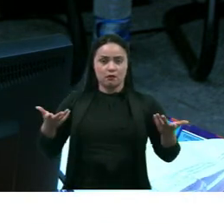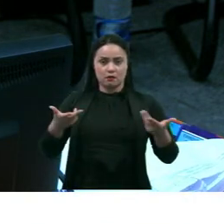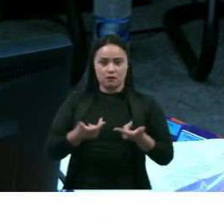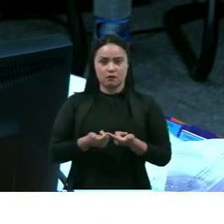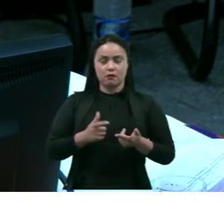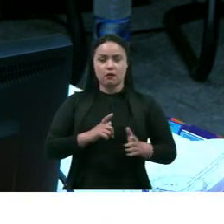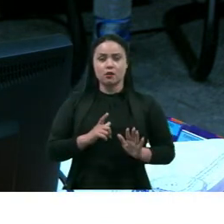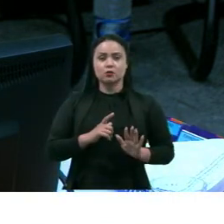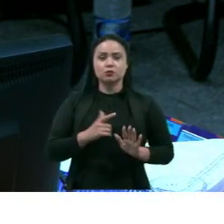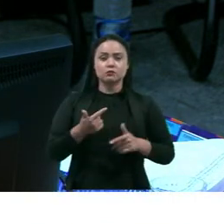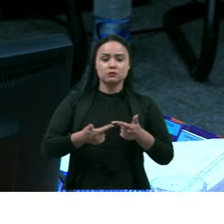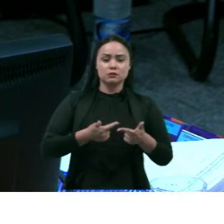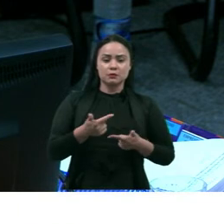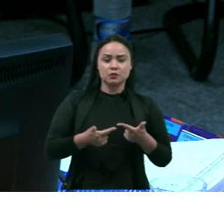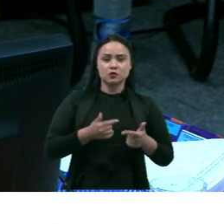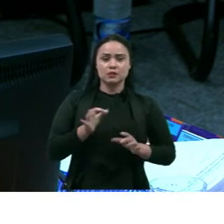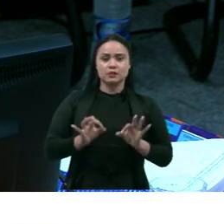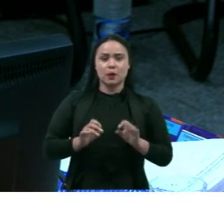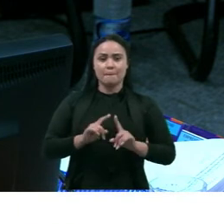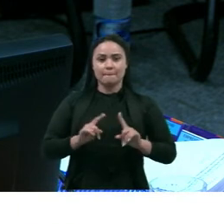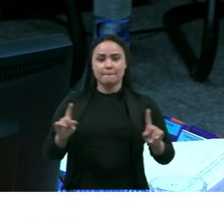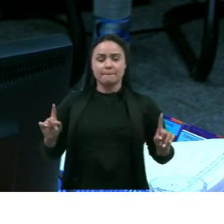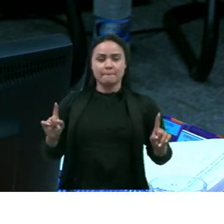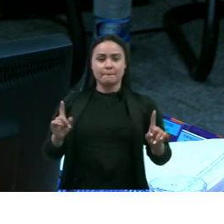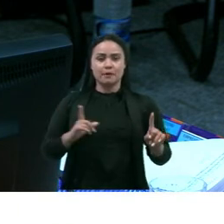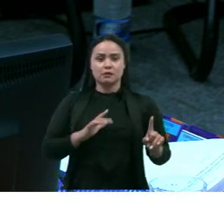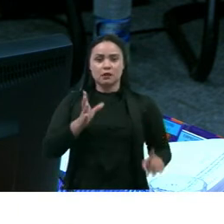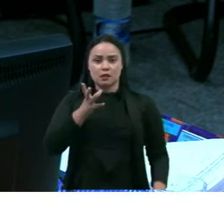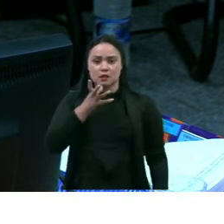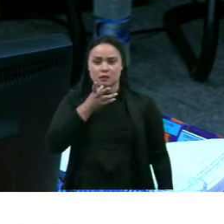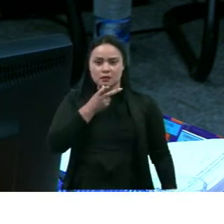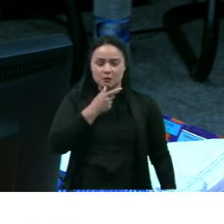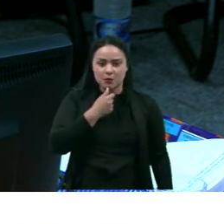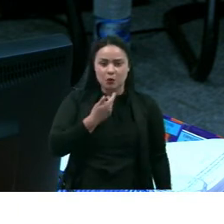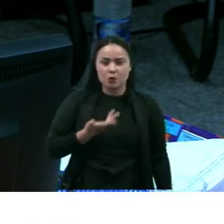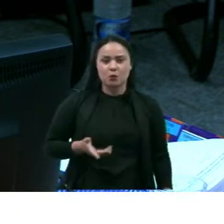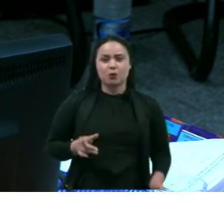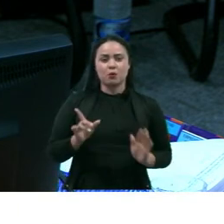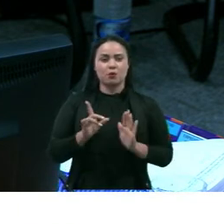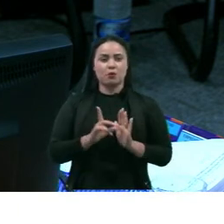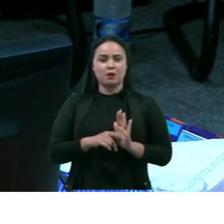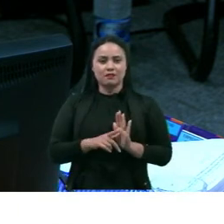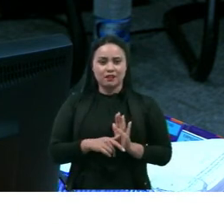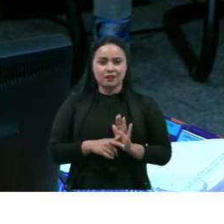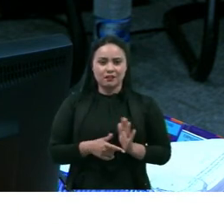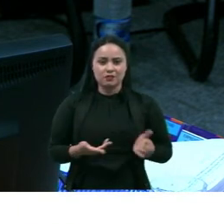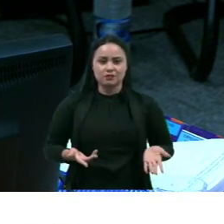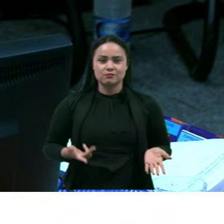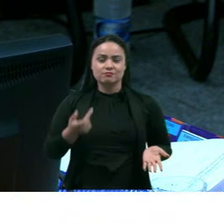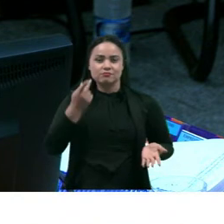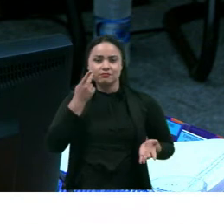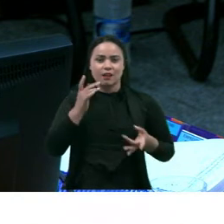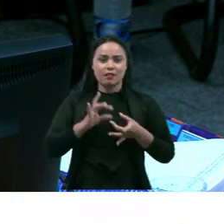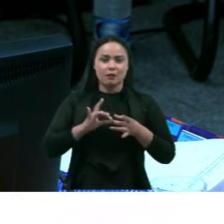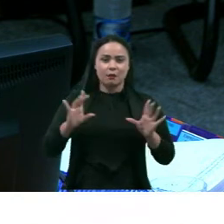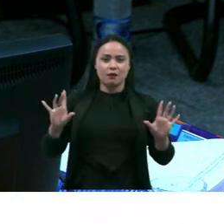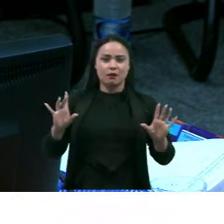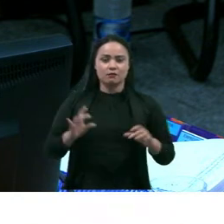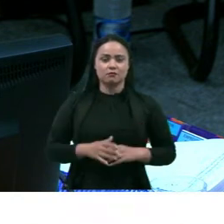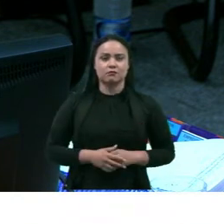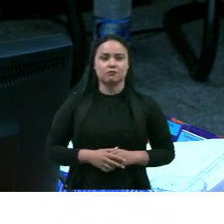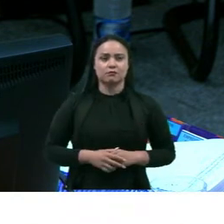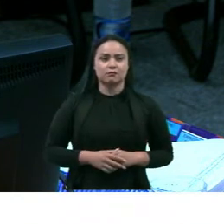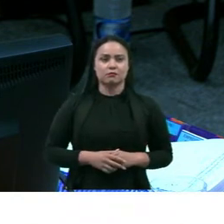qualidade da prestação jurisdicional, mas sim a demora, o atraso deliberado aqui